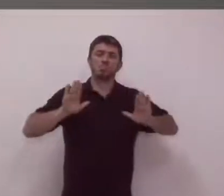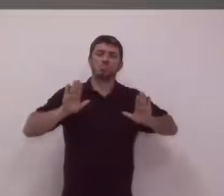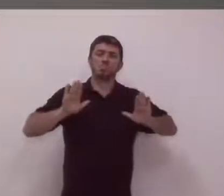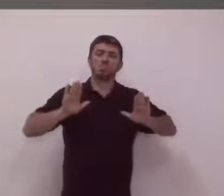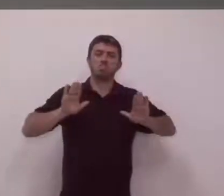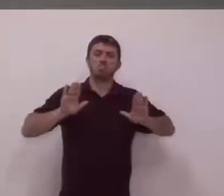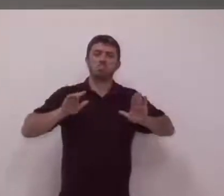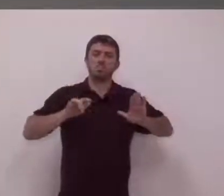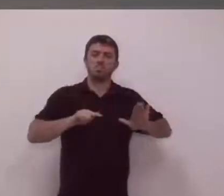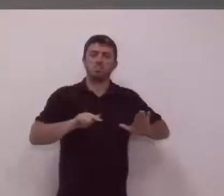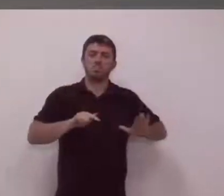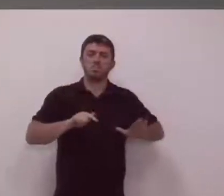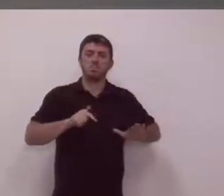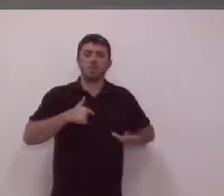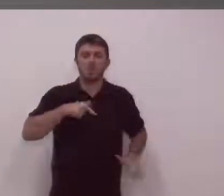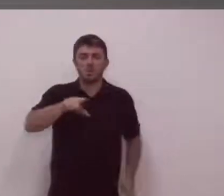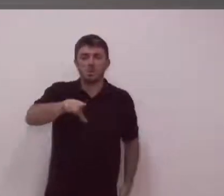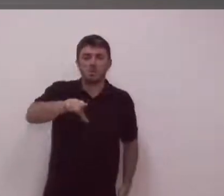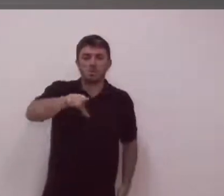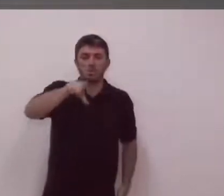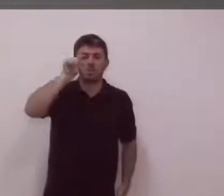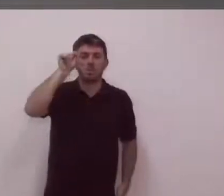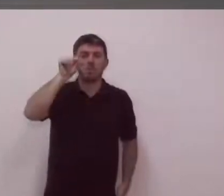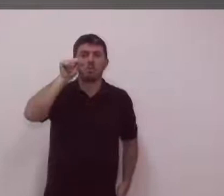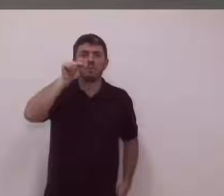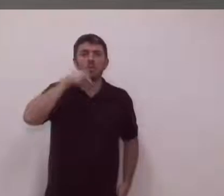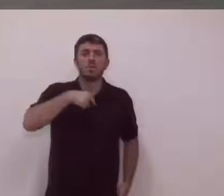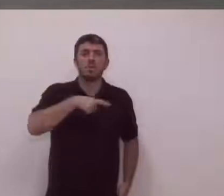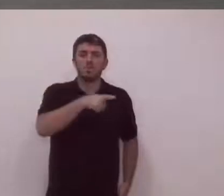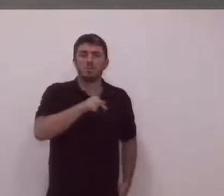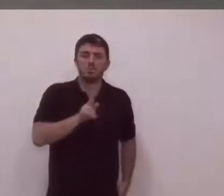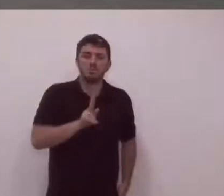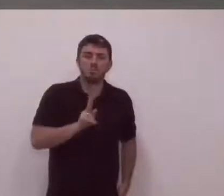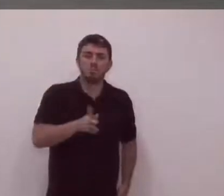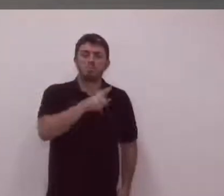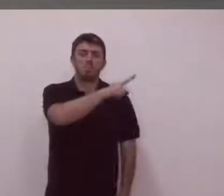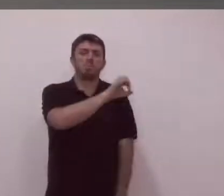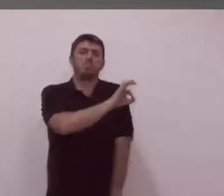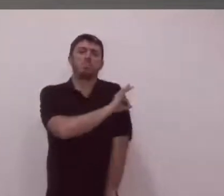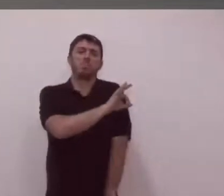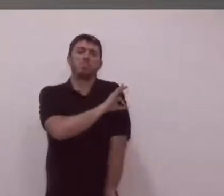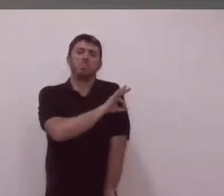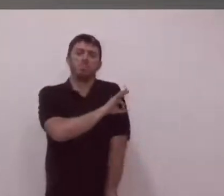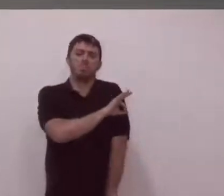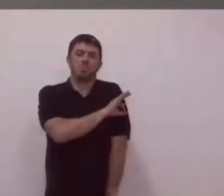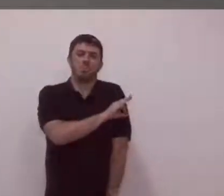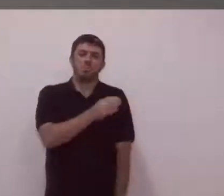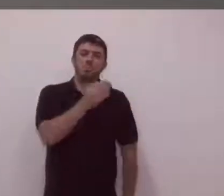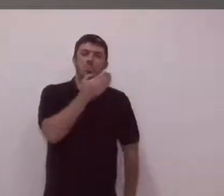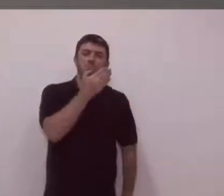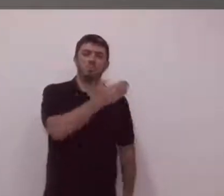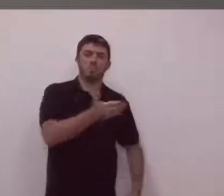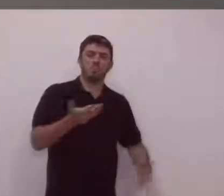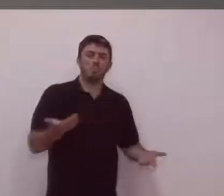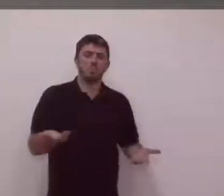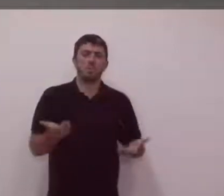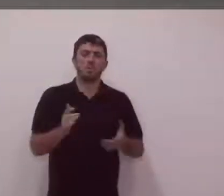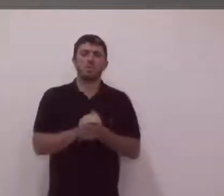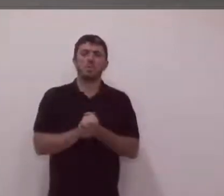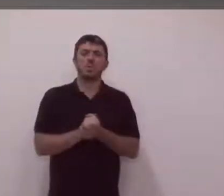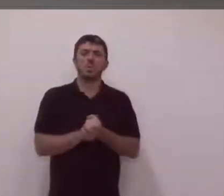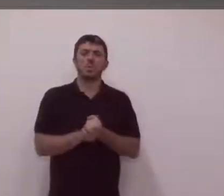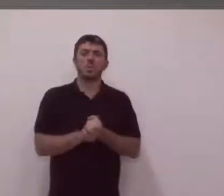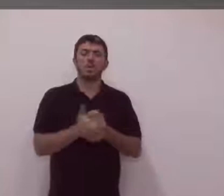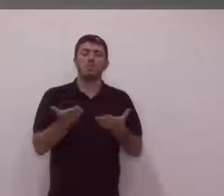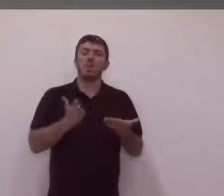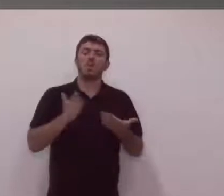o prefeito porque se ele incorreu nesse erro administrativo talvez possa até incorrer na devolução de valores até perder mas agora